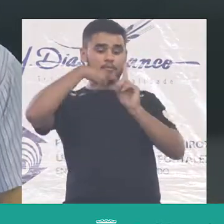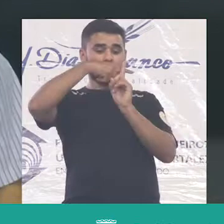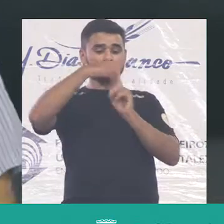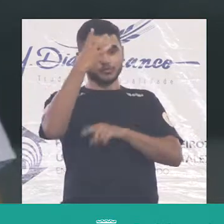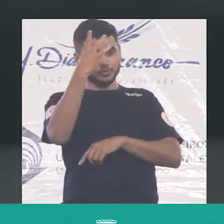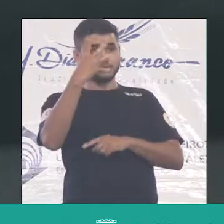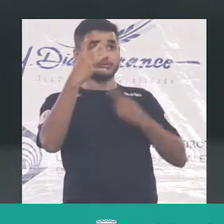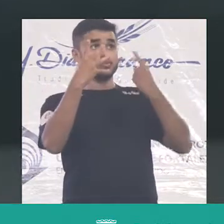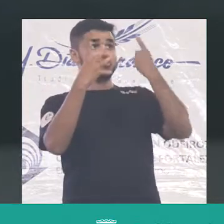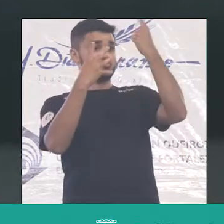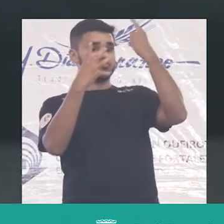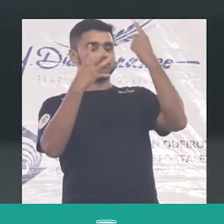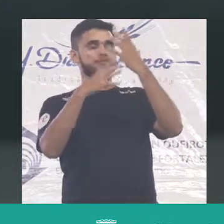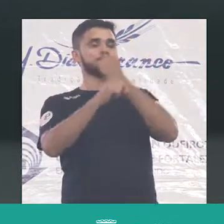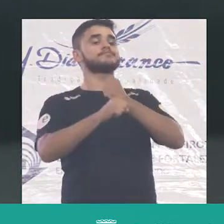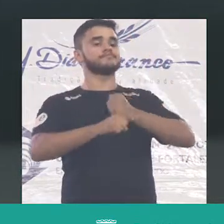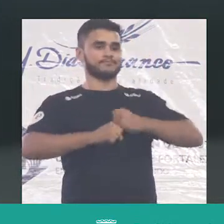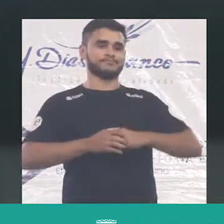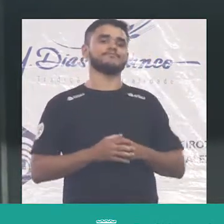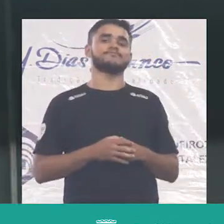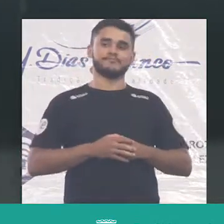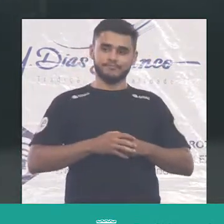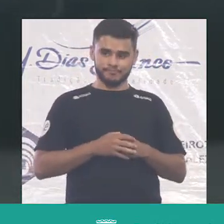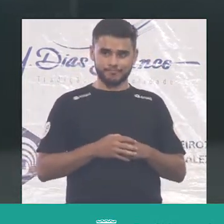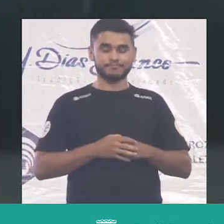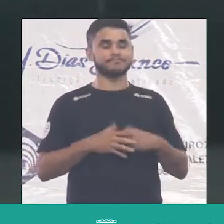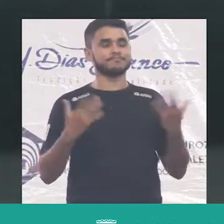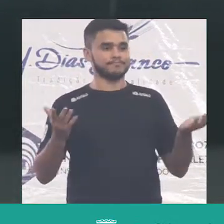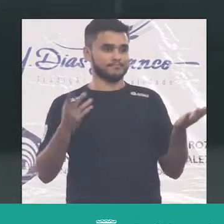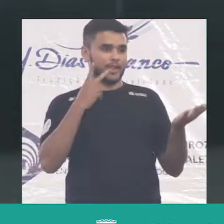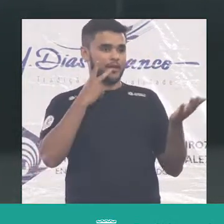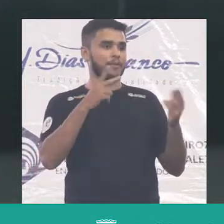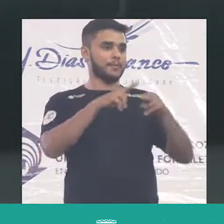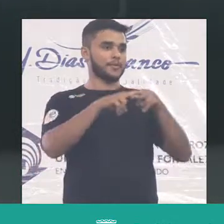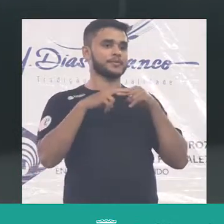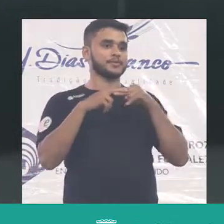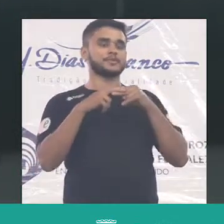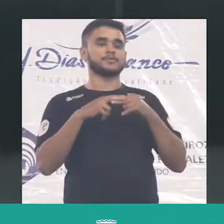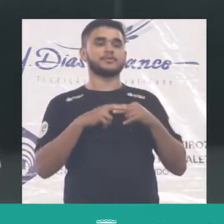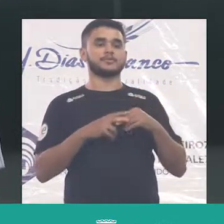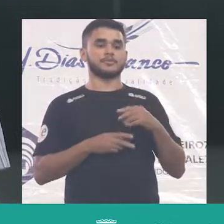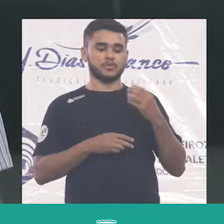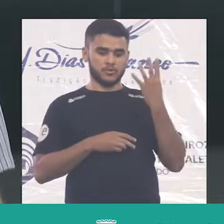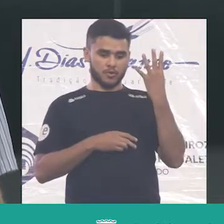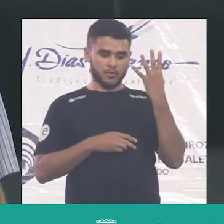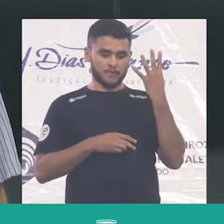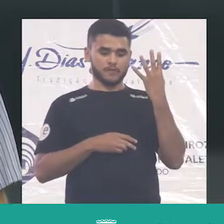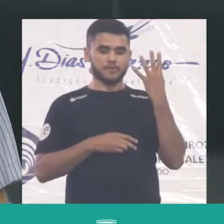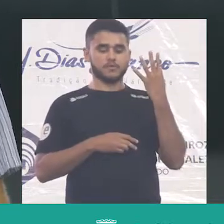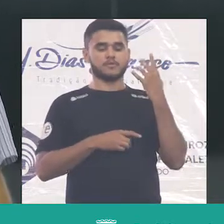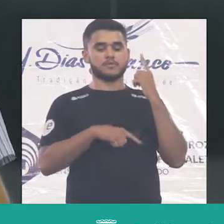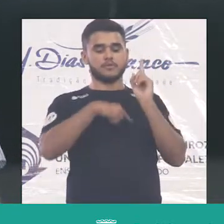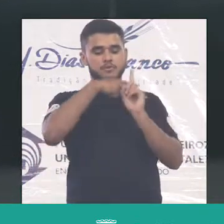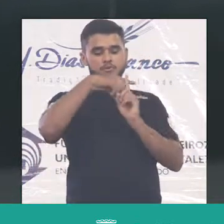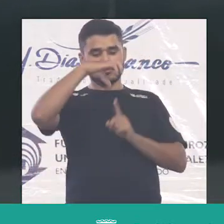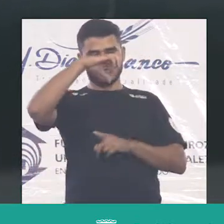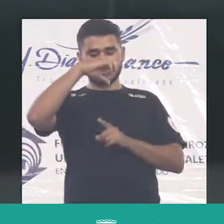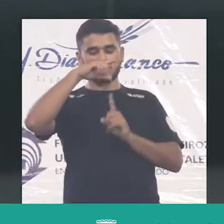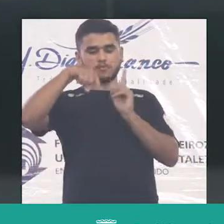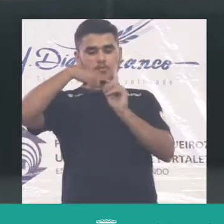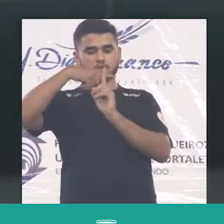cima. Então eu tenho que imaginar que tem 9, com mais 4, com mais